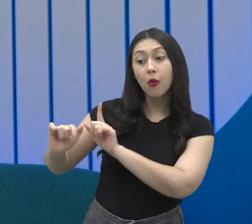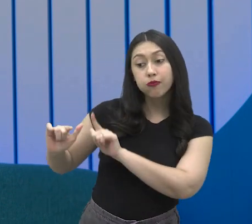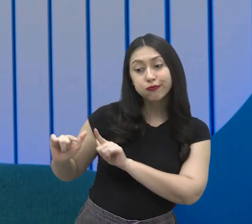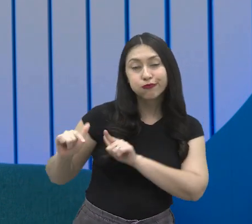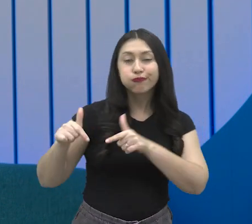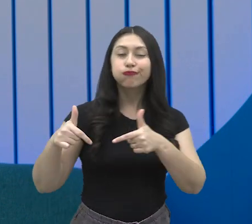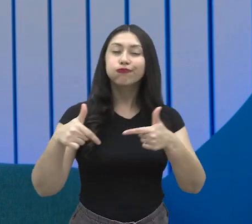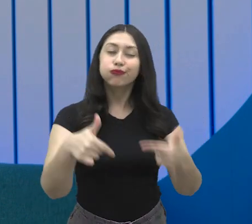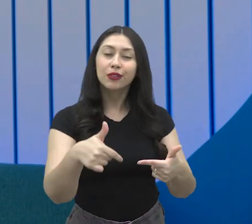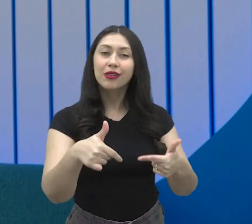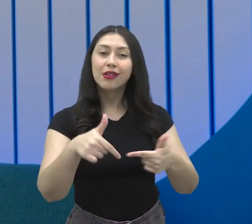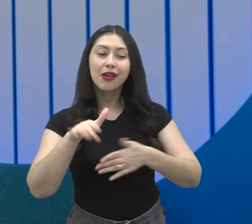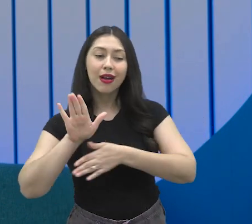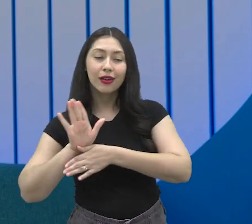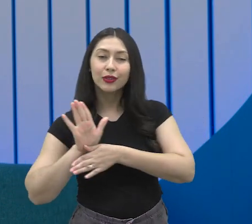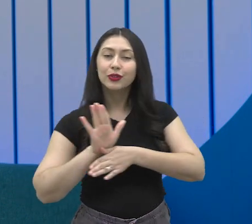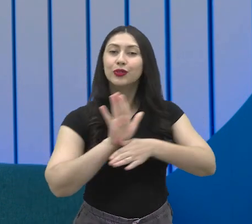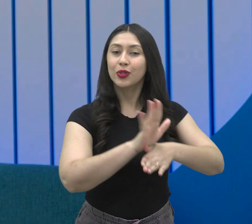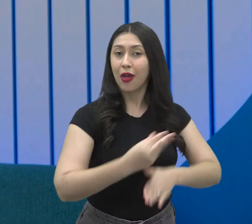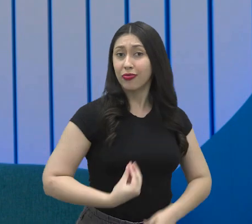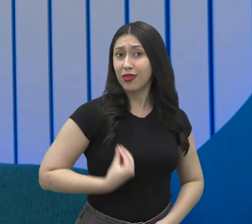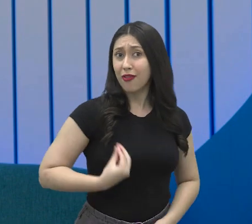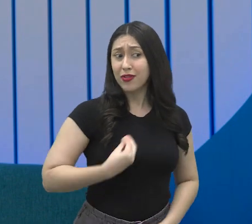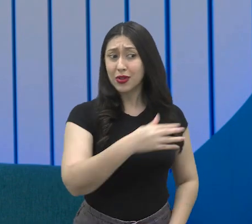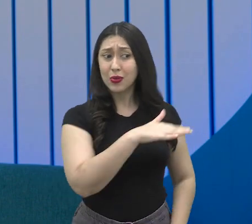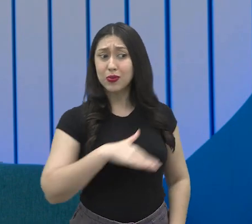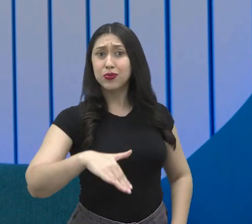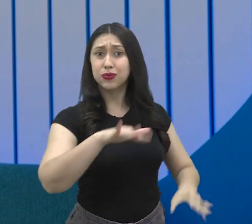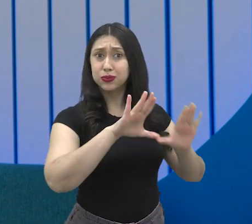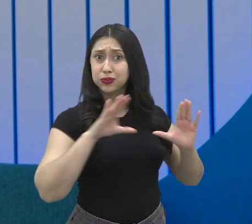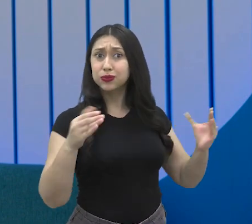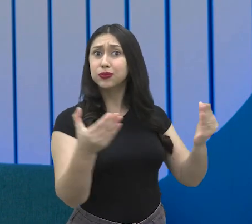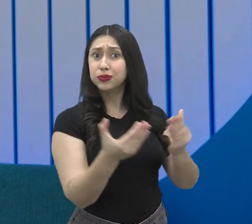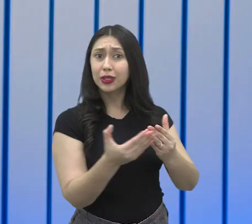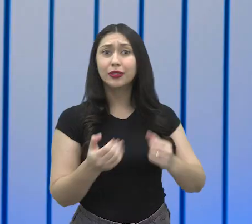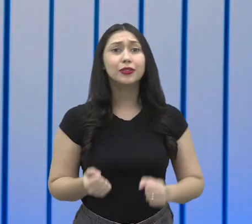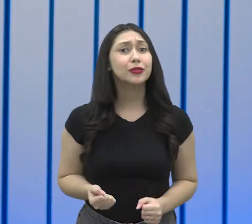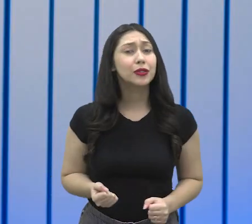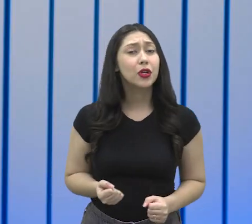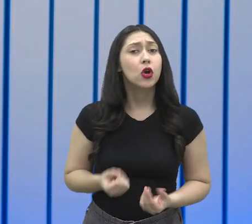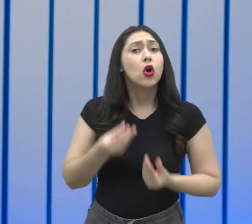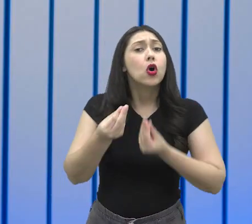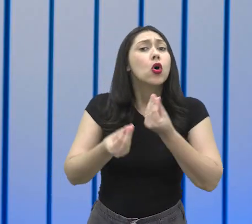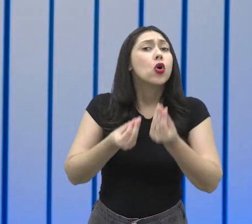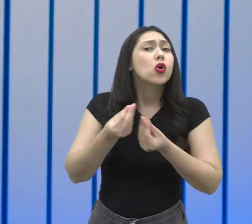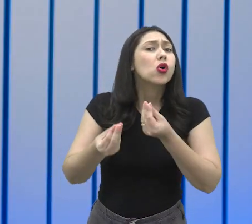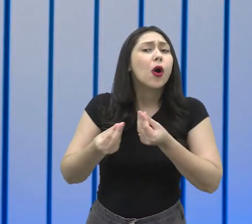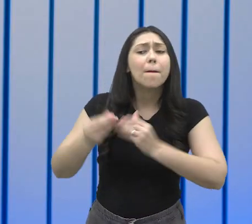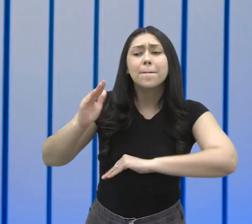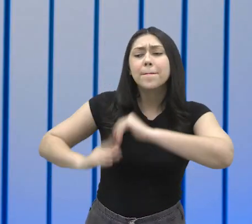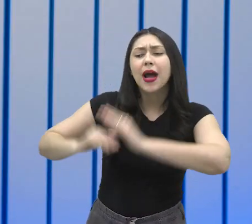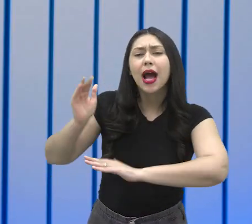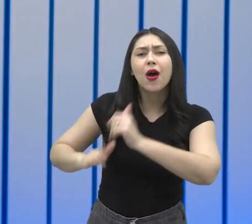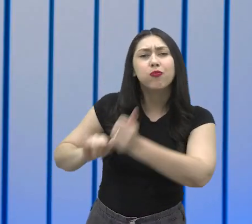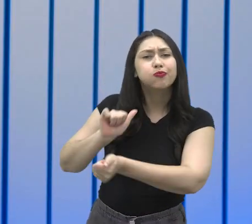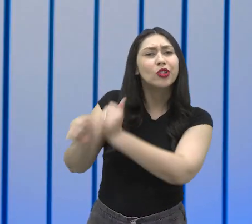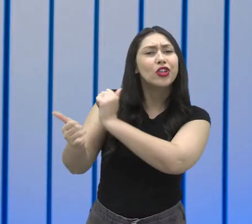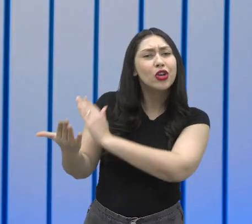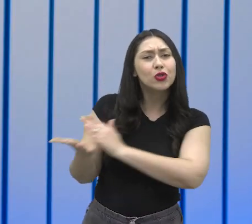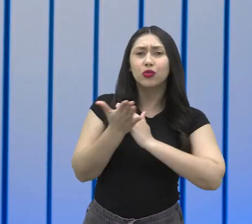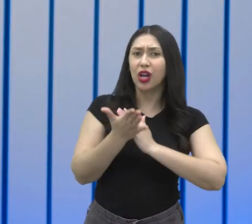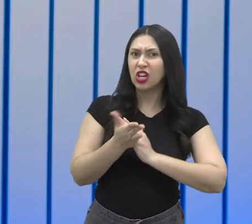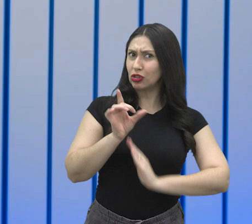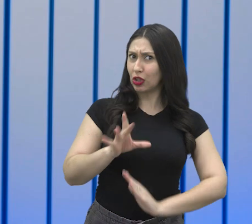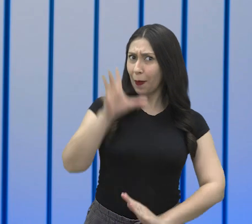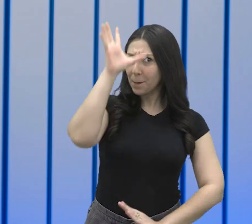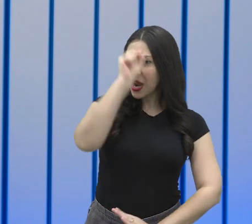da sociedade civil que impactam a vida de toda a comunidade. E quais são os resultados da prática esportiva, além